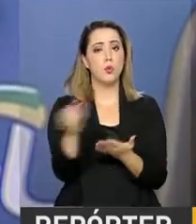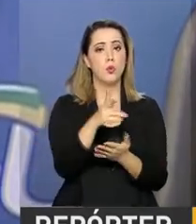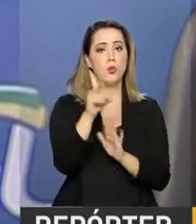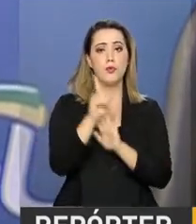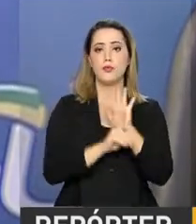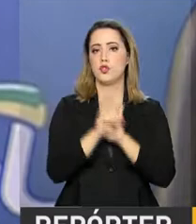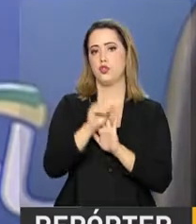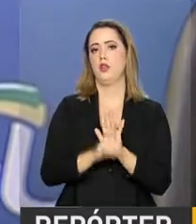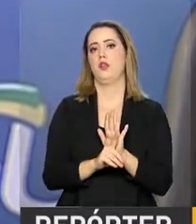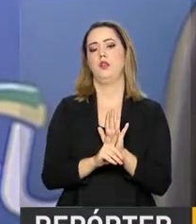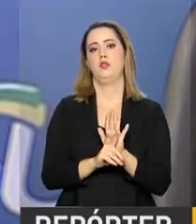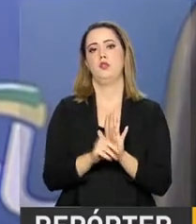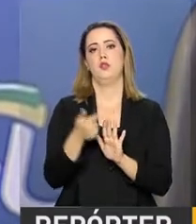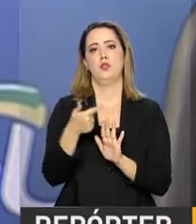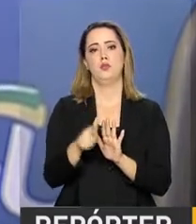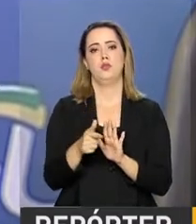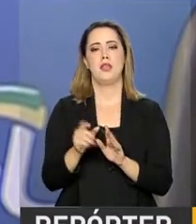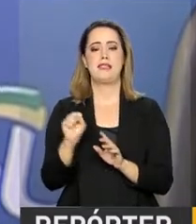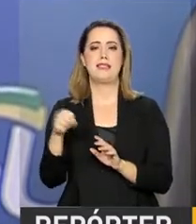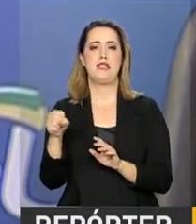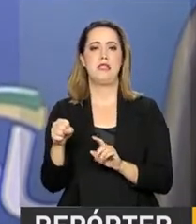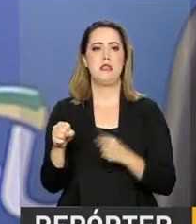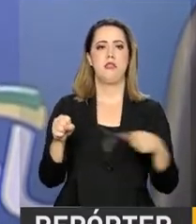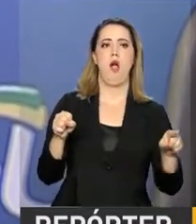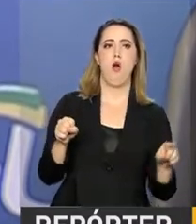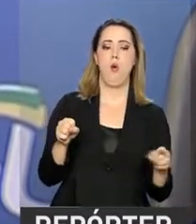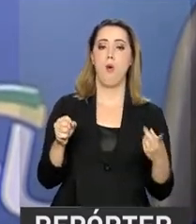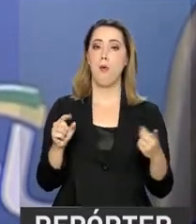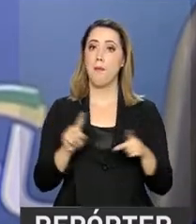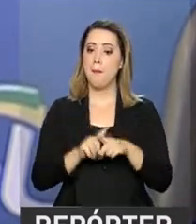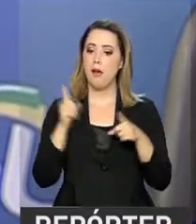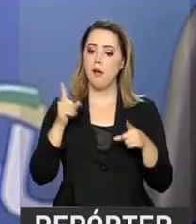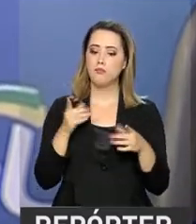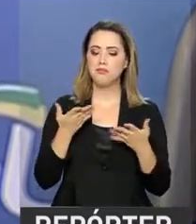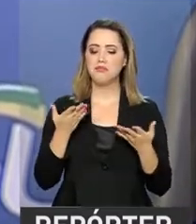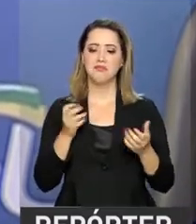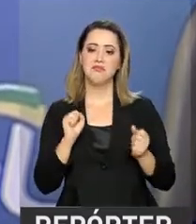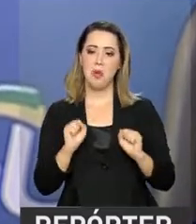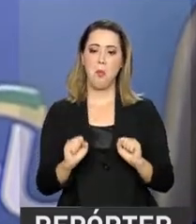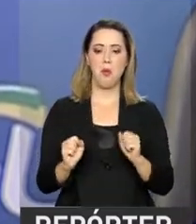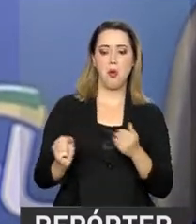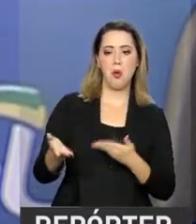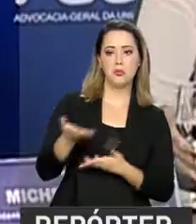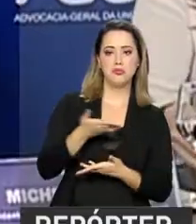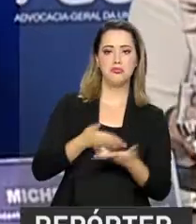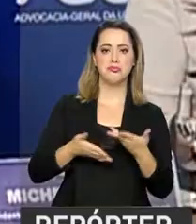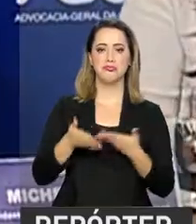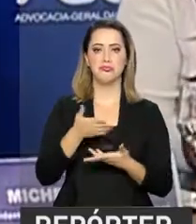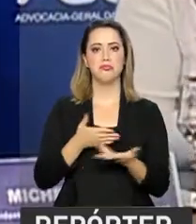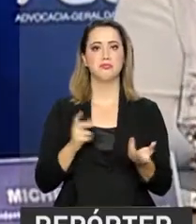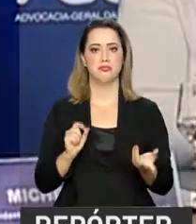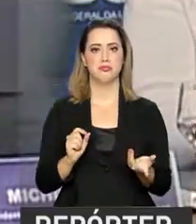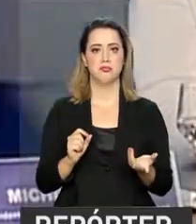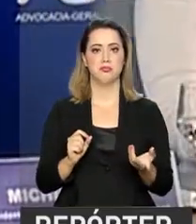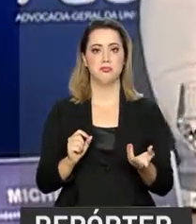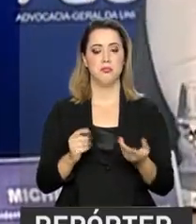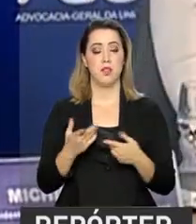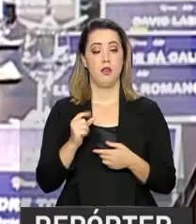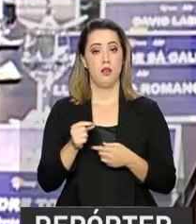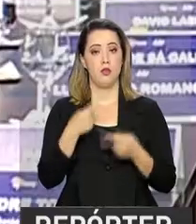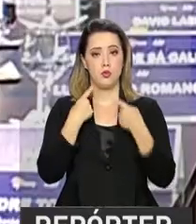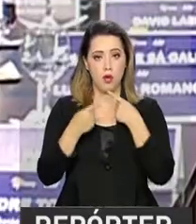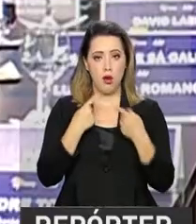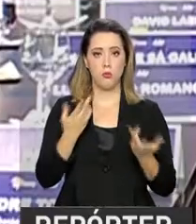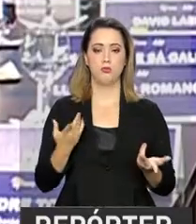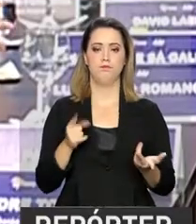este não aquele do senhor não do direito binário mas do direito que se chega pela conciliação o acordo define ainda a criação